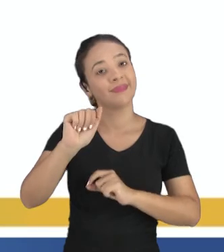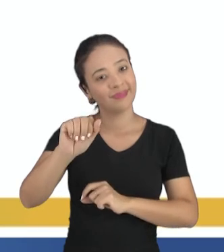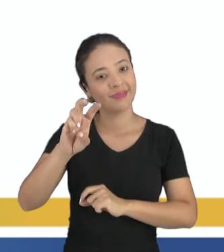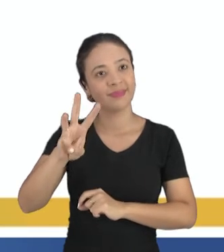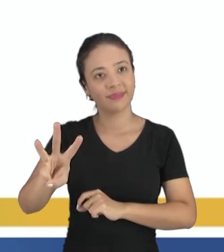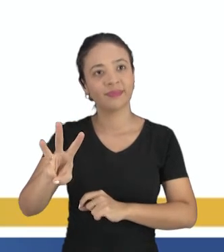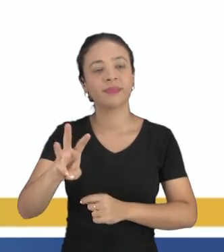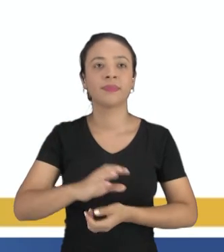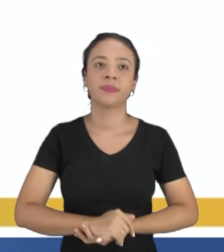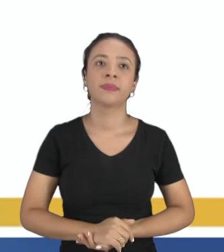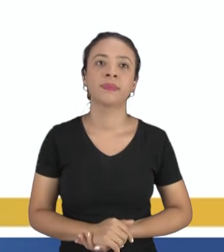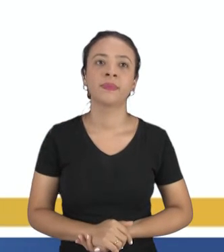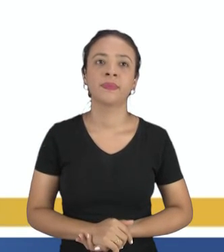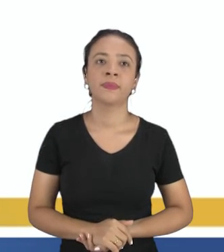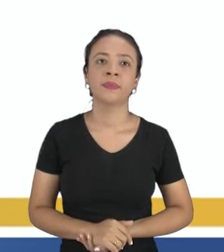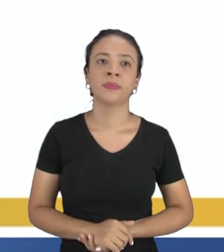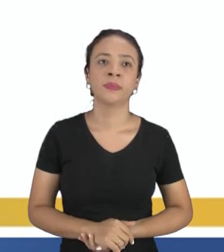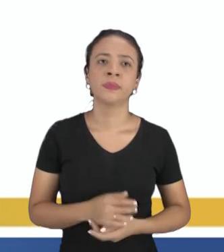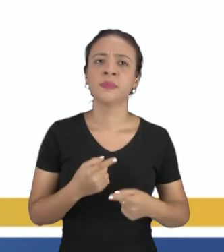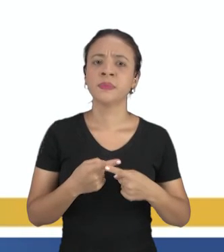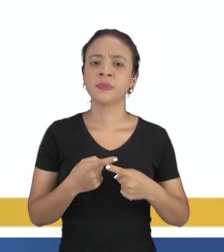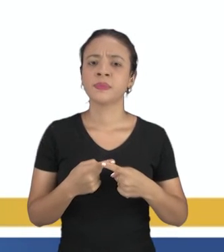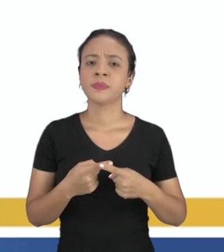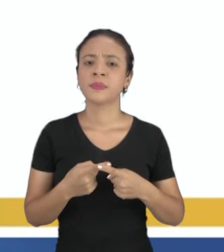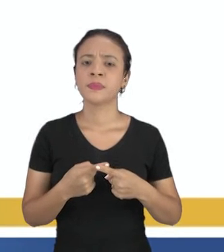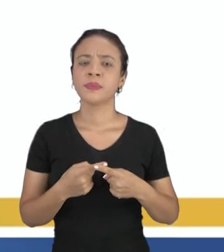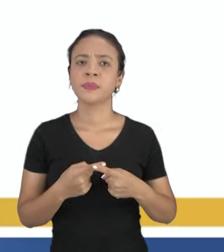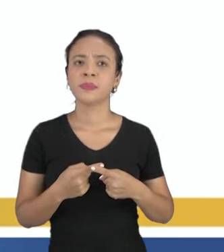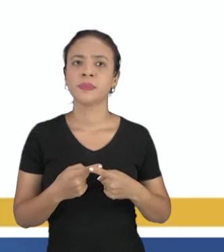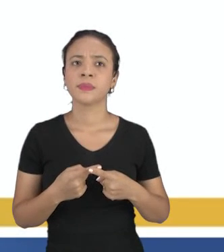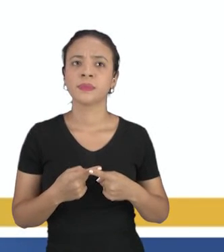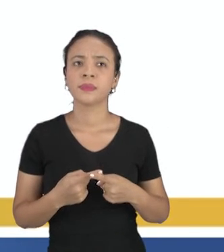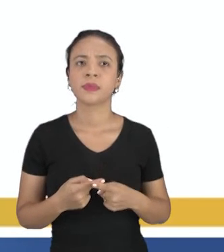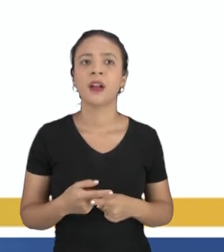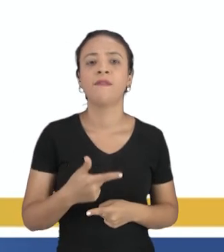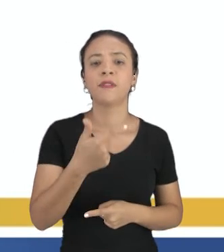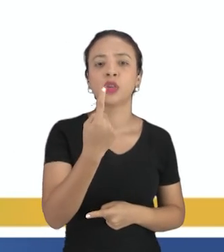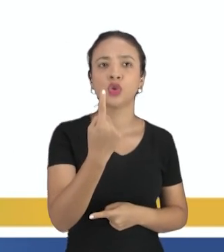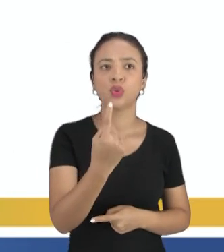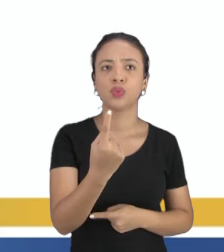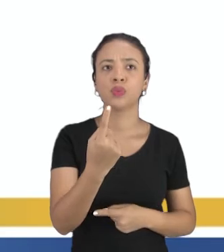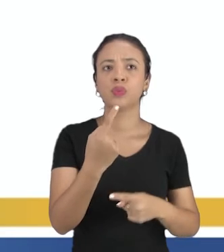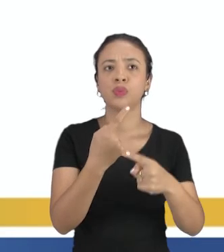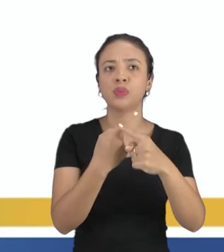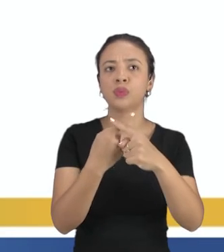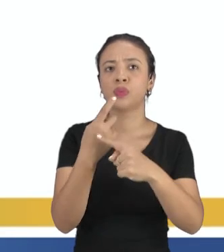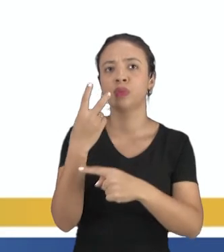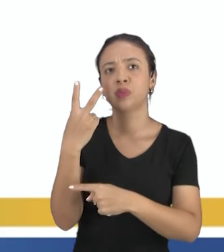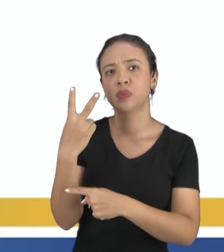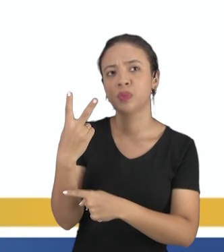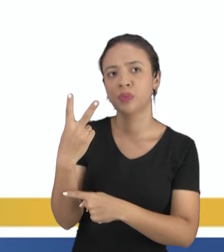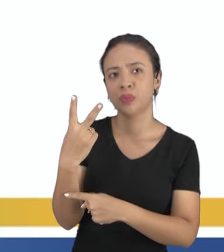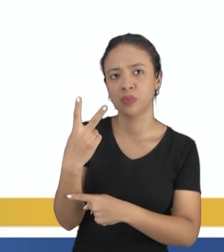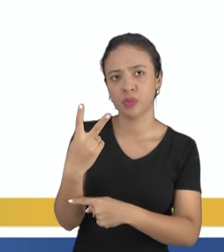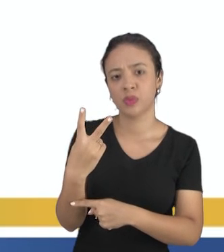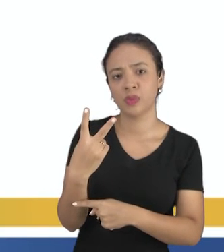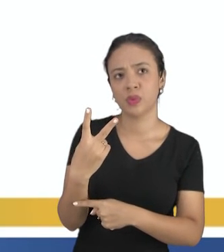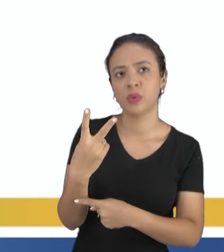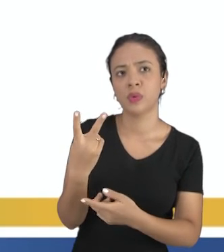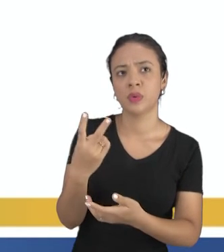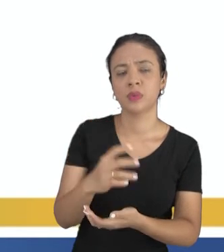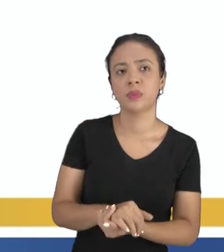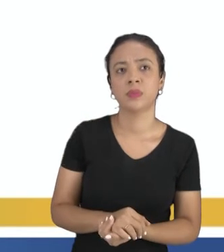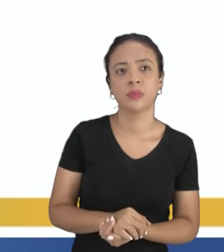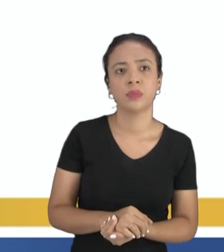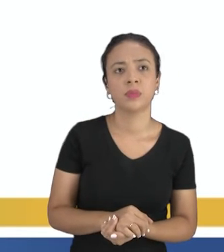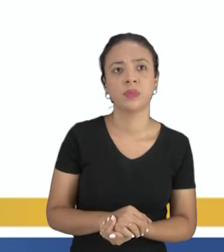A3. Por quê? Eu vou multiplicar 21 por 2 por 29,7. Eu multipliquei